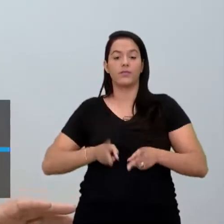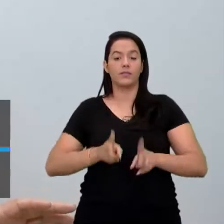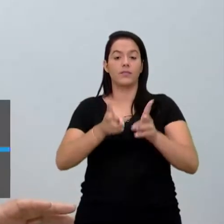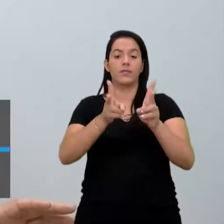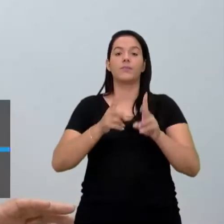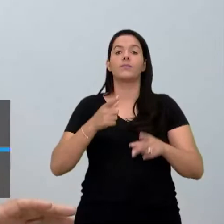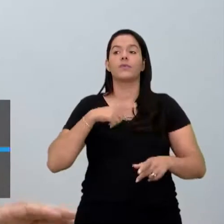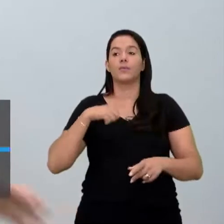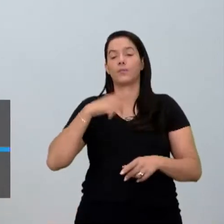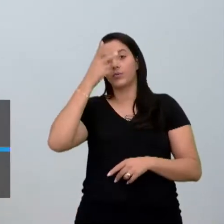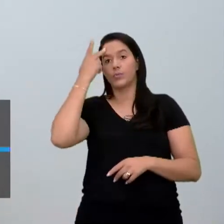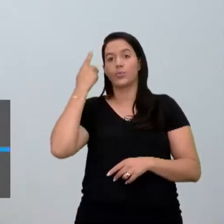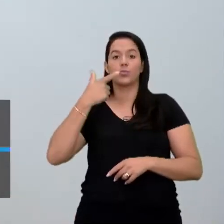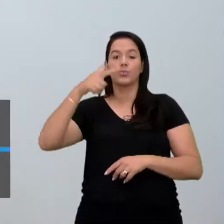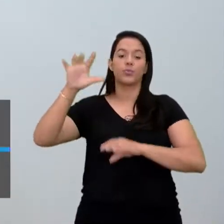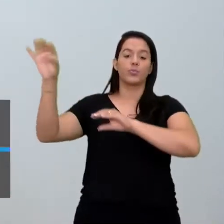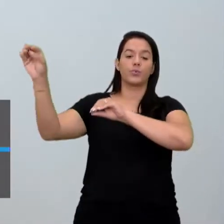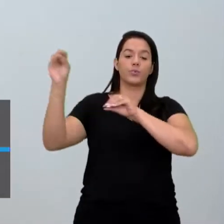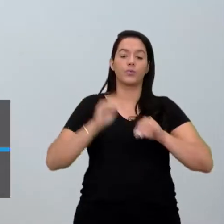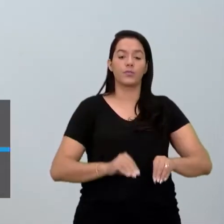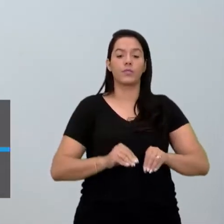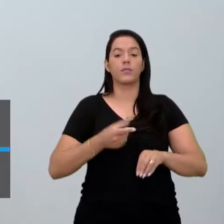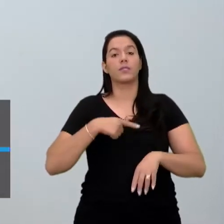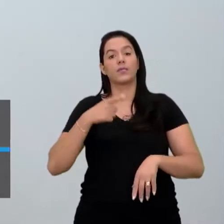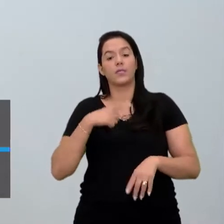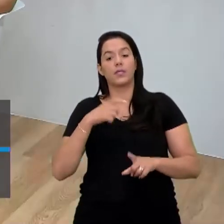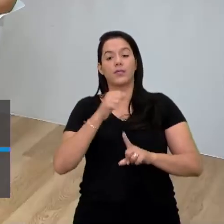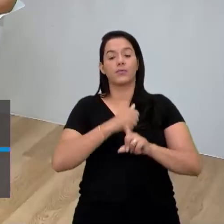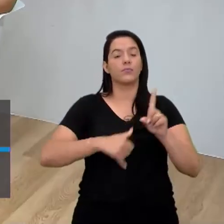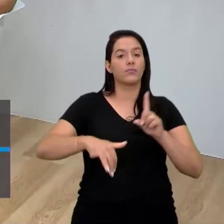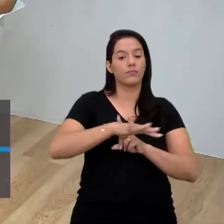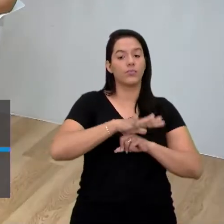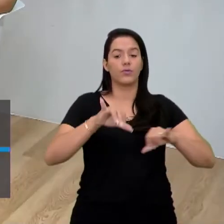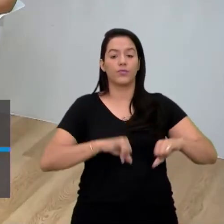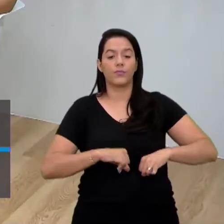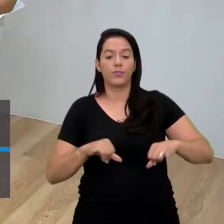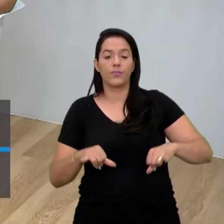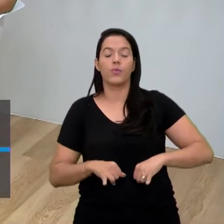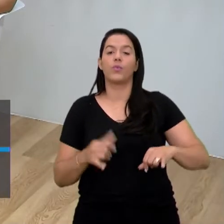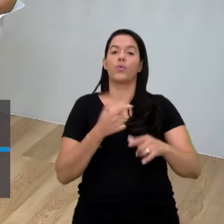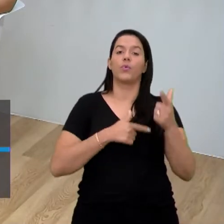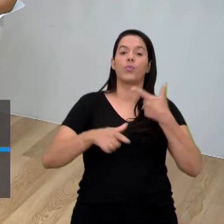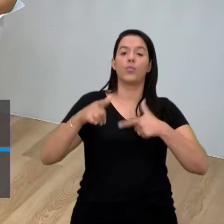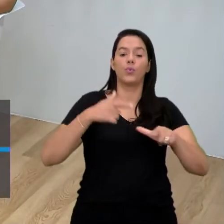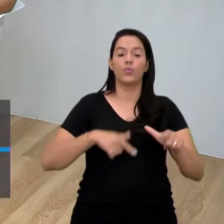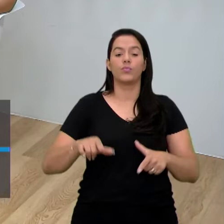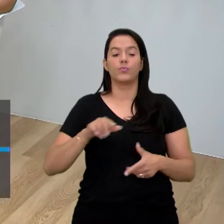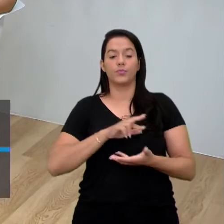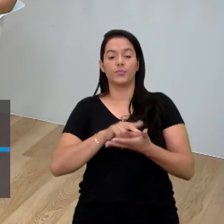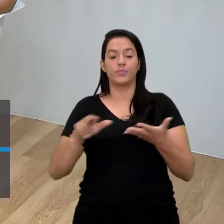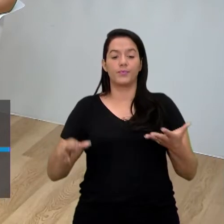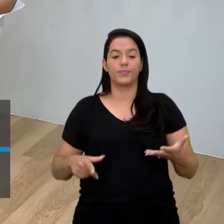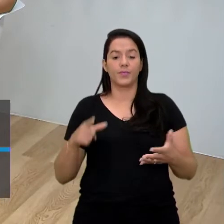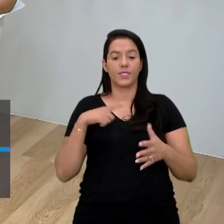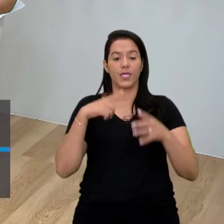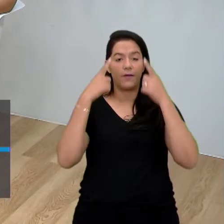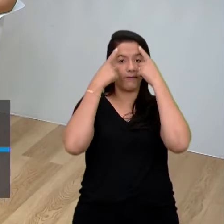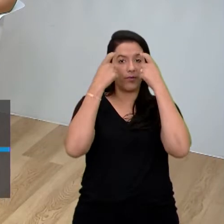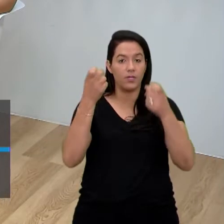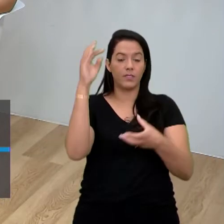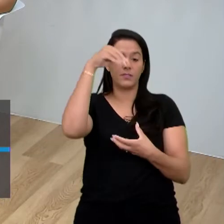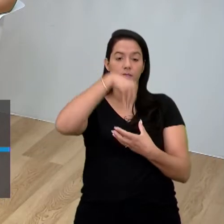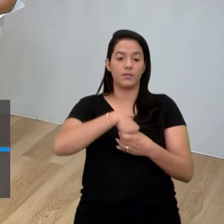refugiado. Sempre quando há um drama social, quando há uma questão, principalmente envolvendo violência